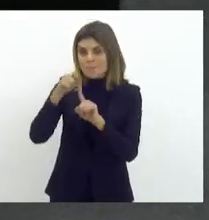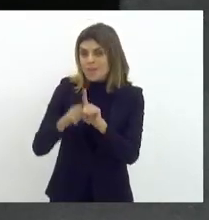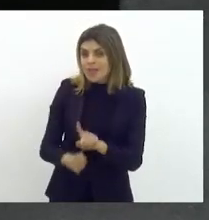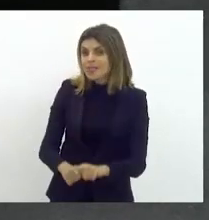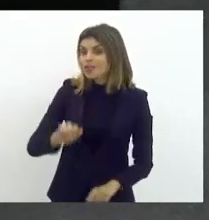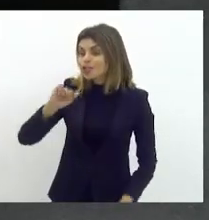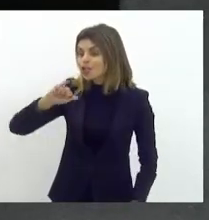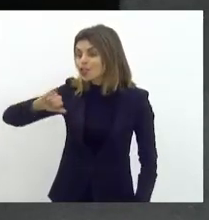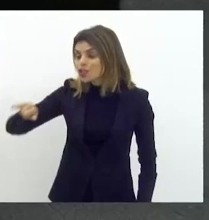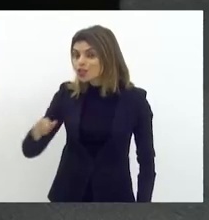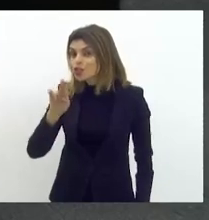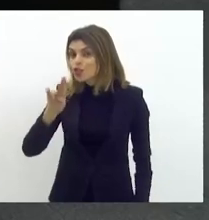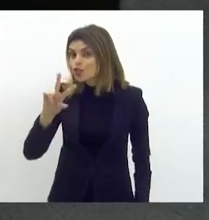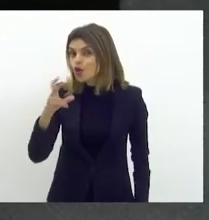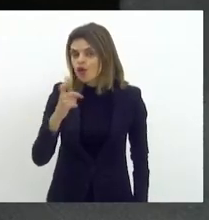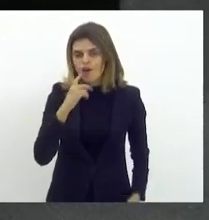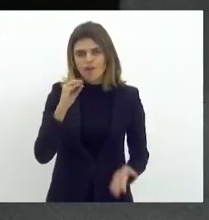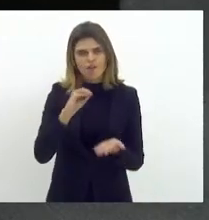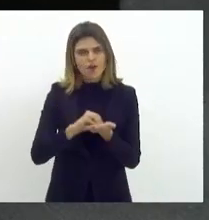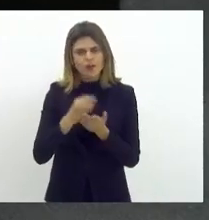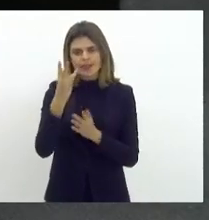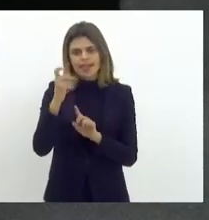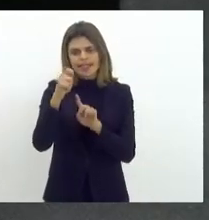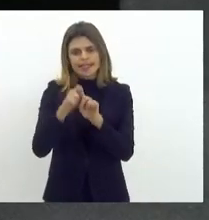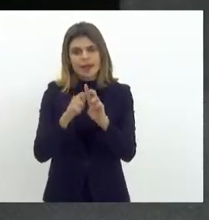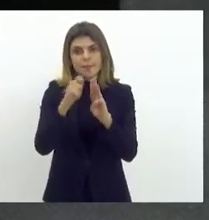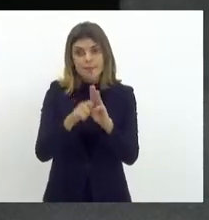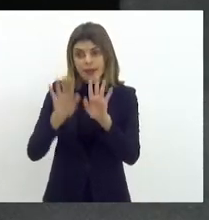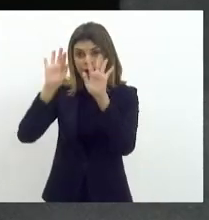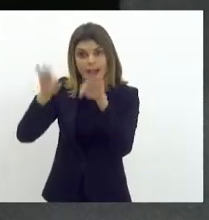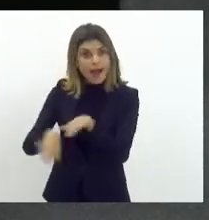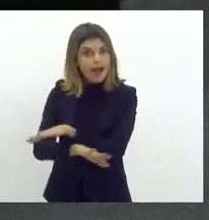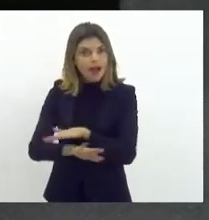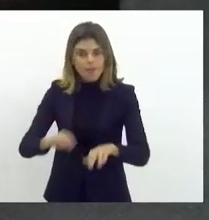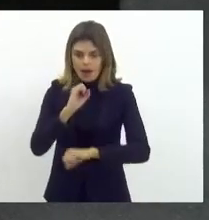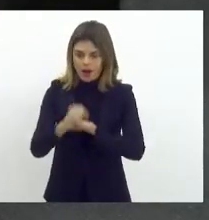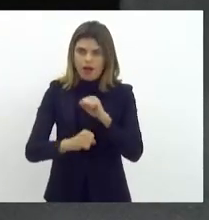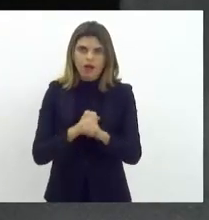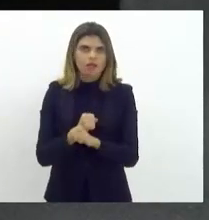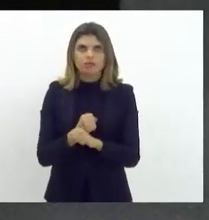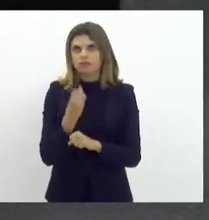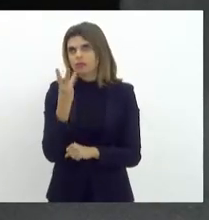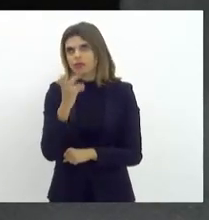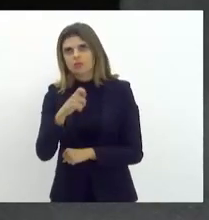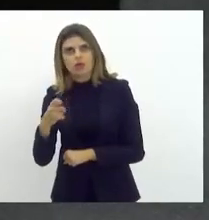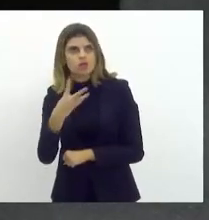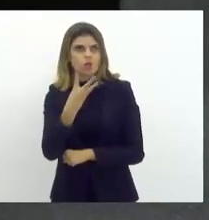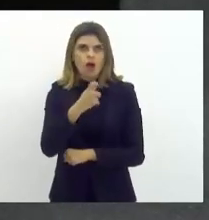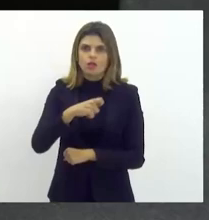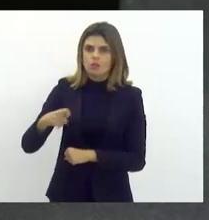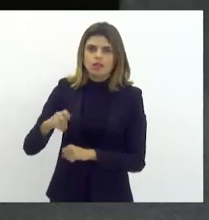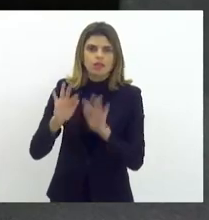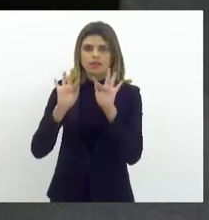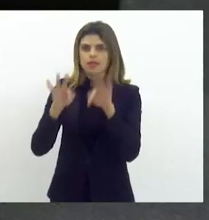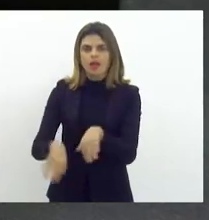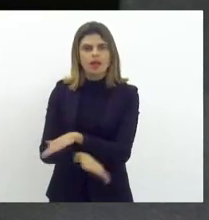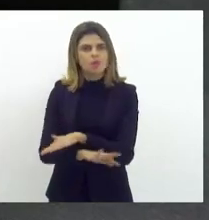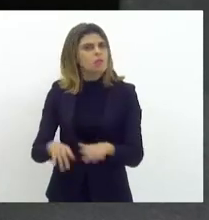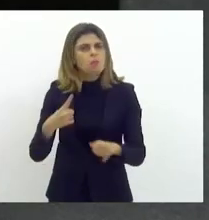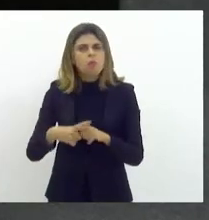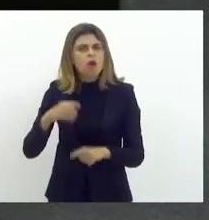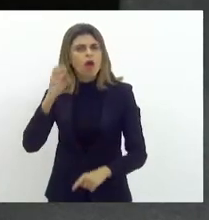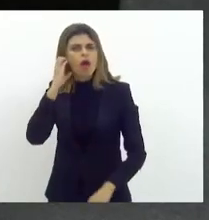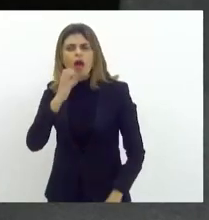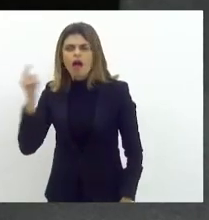7 faltando aí três meses para acabar o ano três meses quatro meses para acabar o ano Por que que o